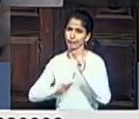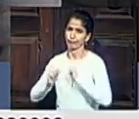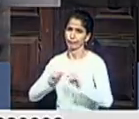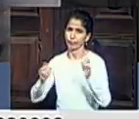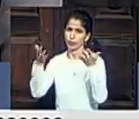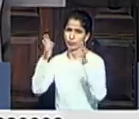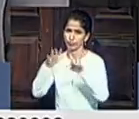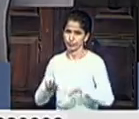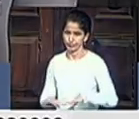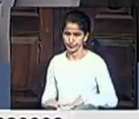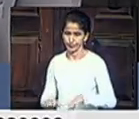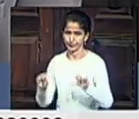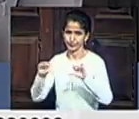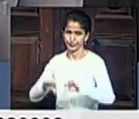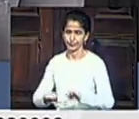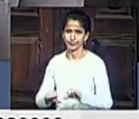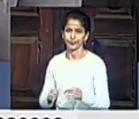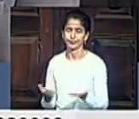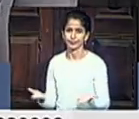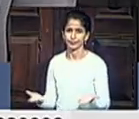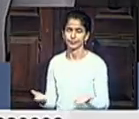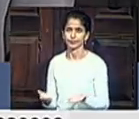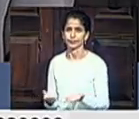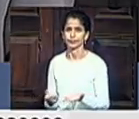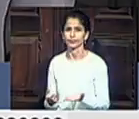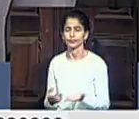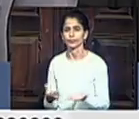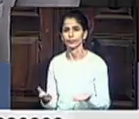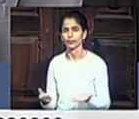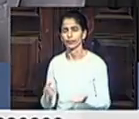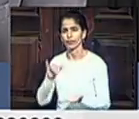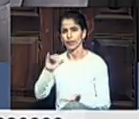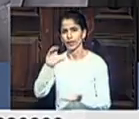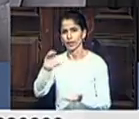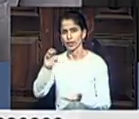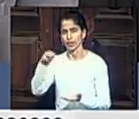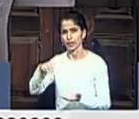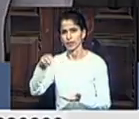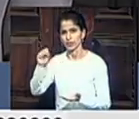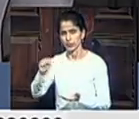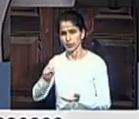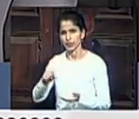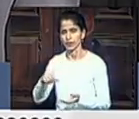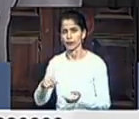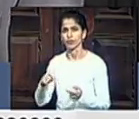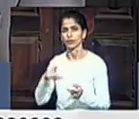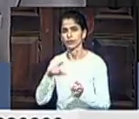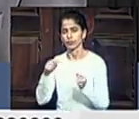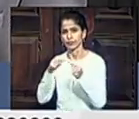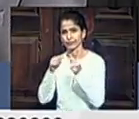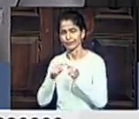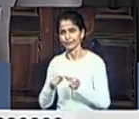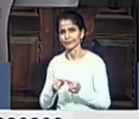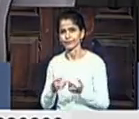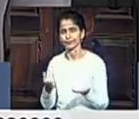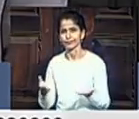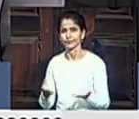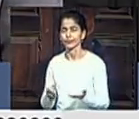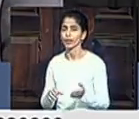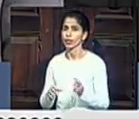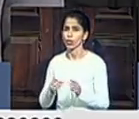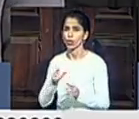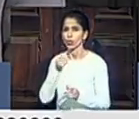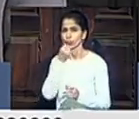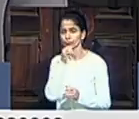o país. Senhor presidente, a alíquota do ICMS aplicada até o consumo de 300